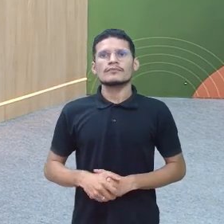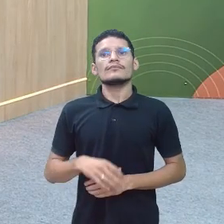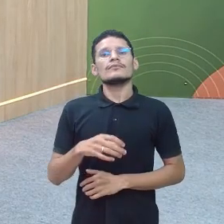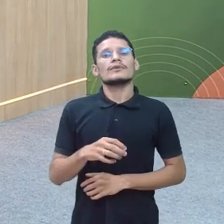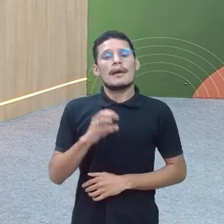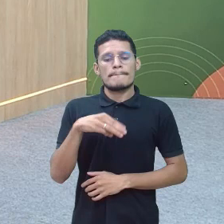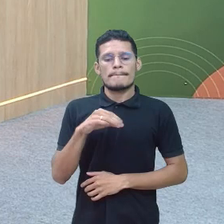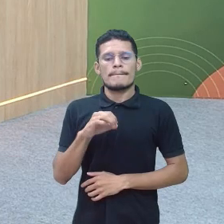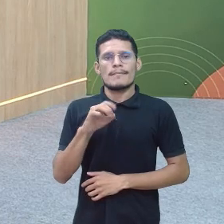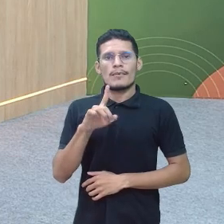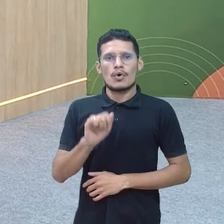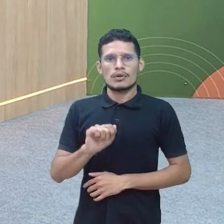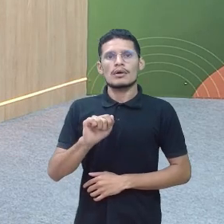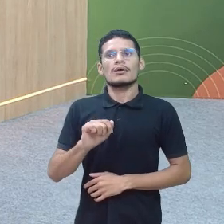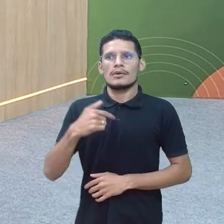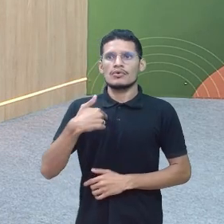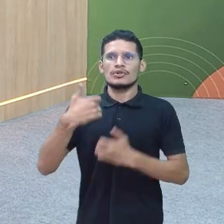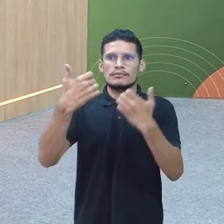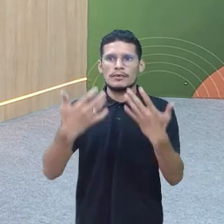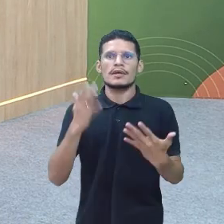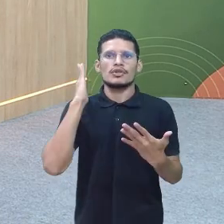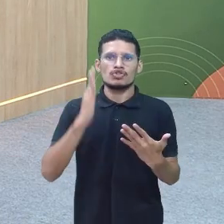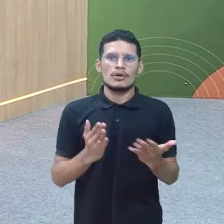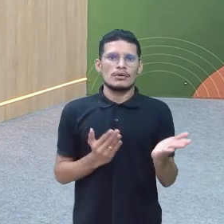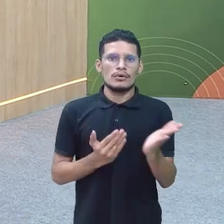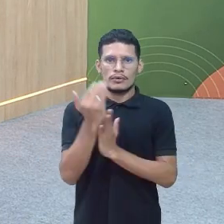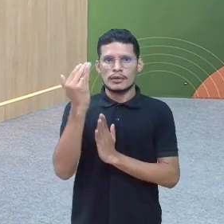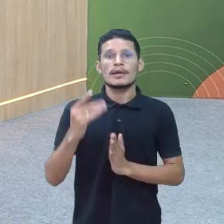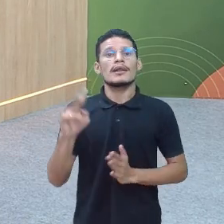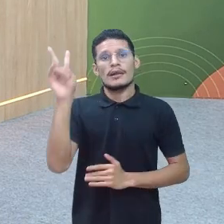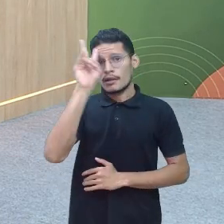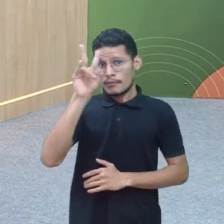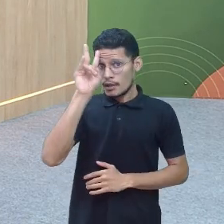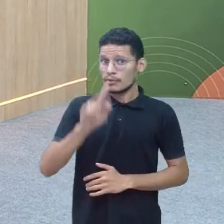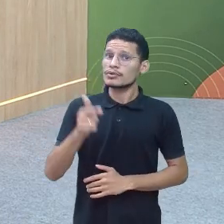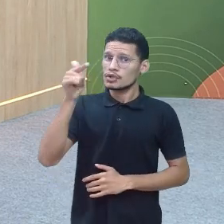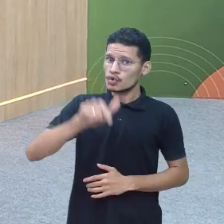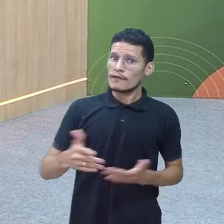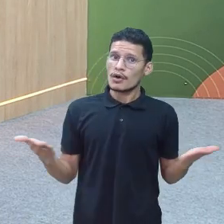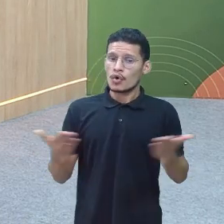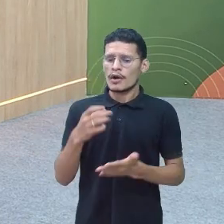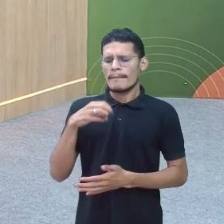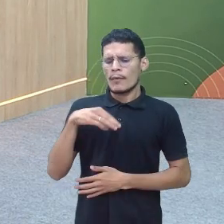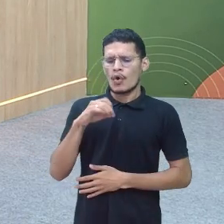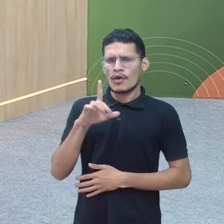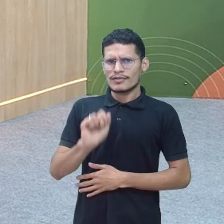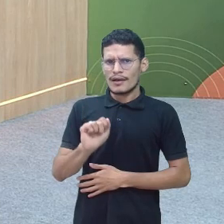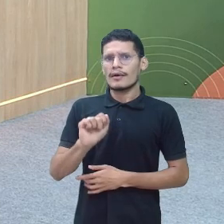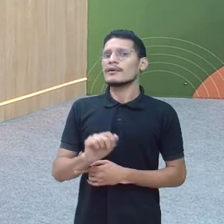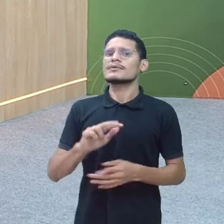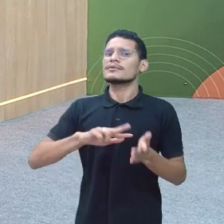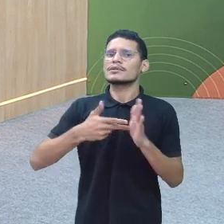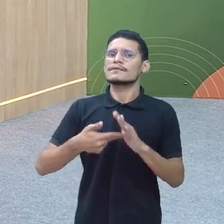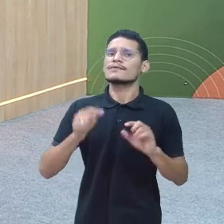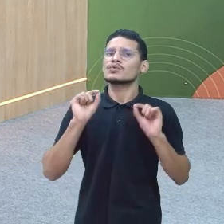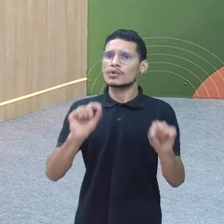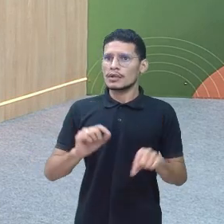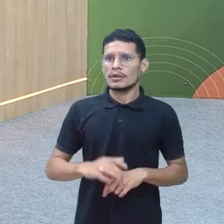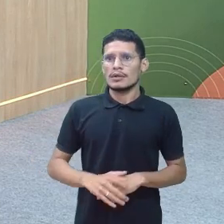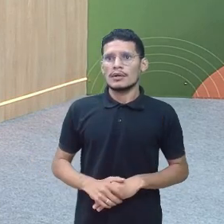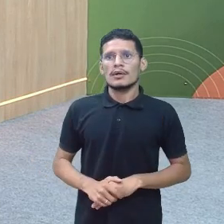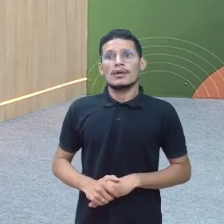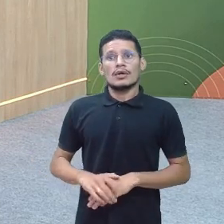Agora, a moda. Eu dei a definição lá no começo, relembrando a definição aqui, o que seria a moda de um conjunto, né? A